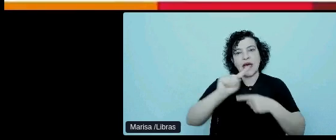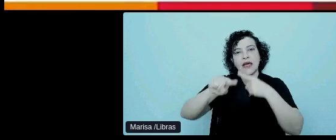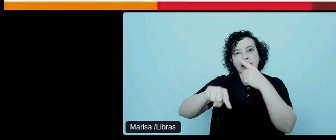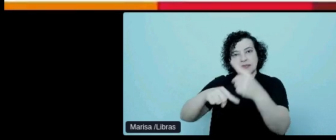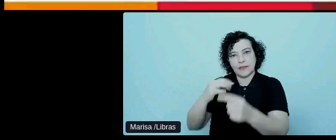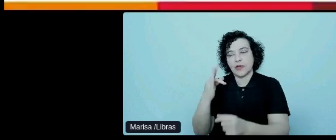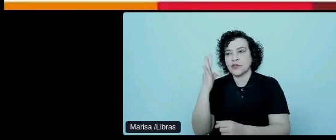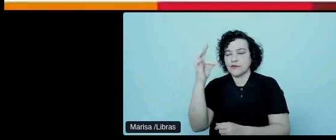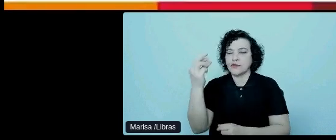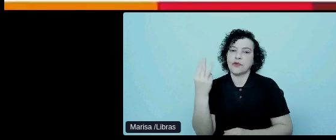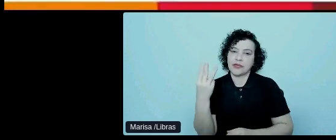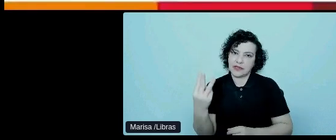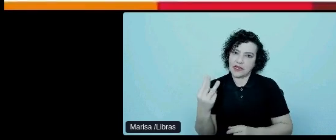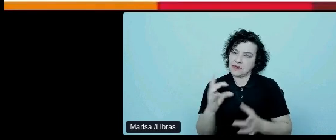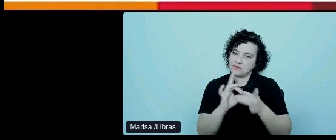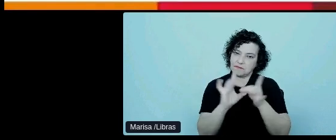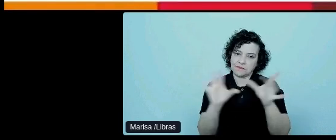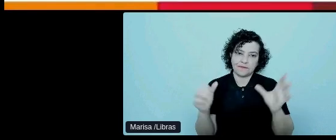Próximo, Isa.